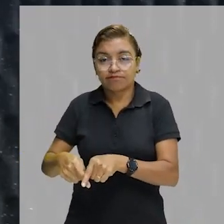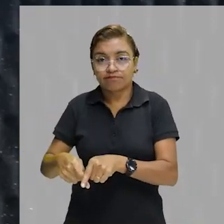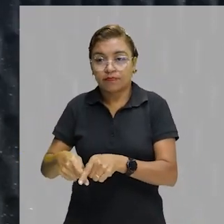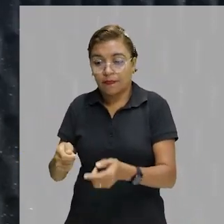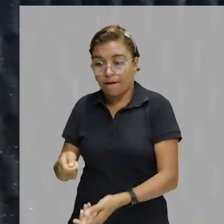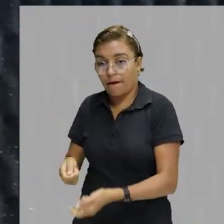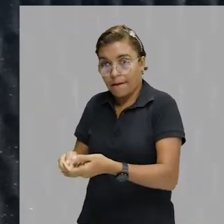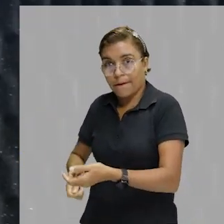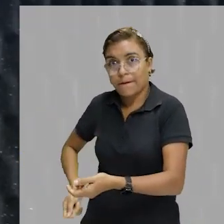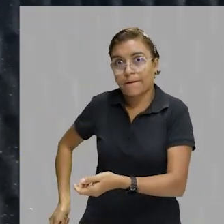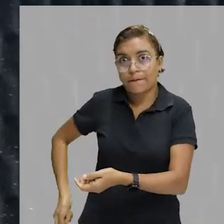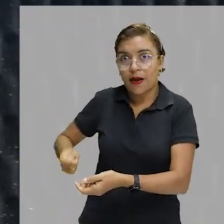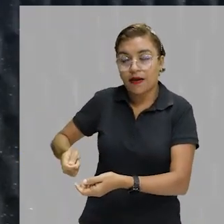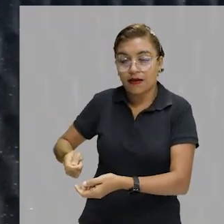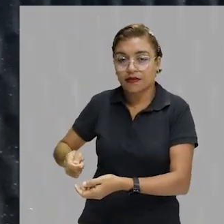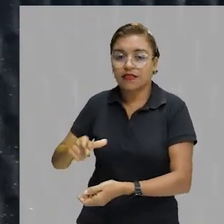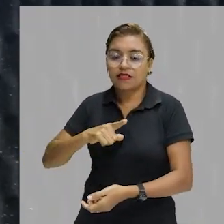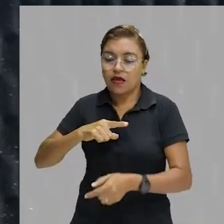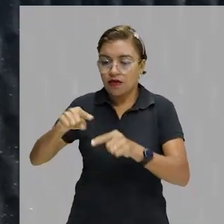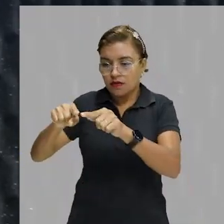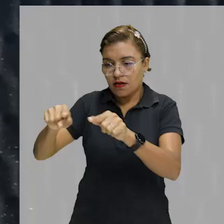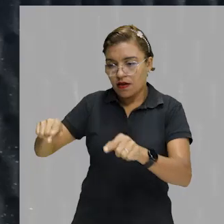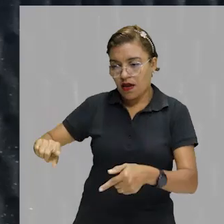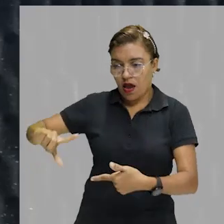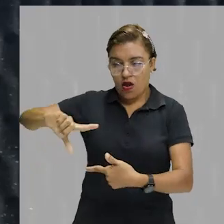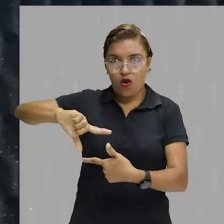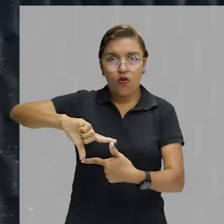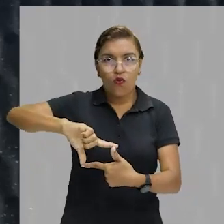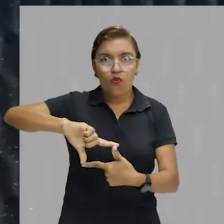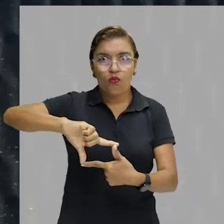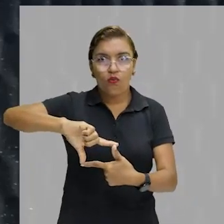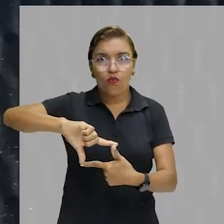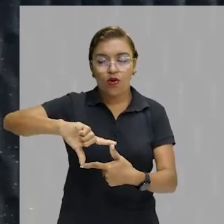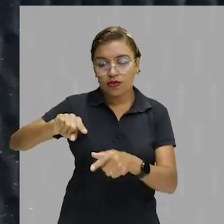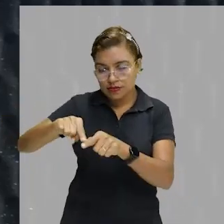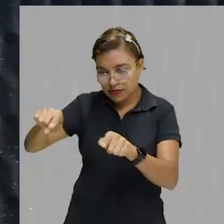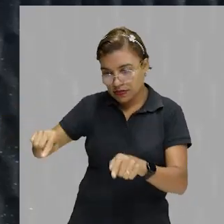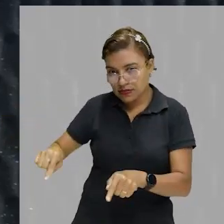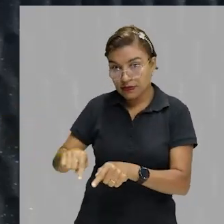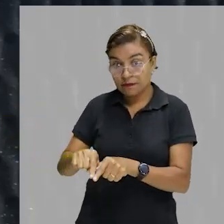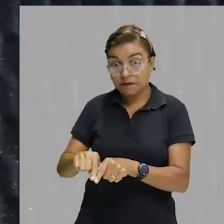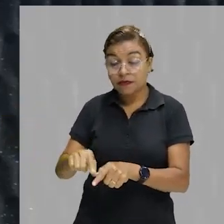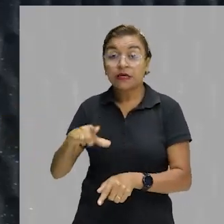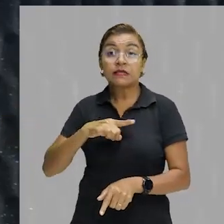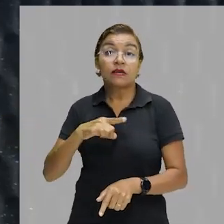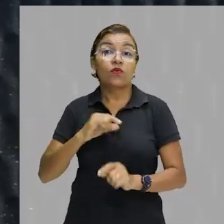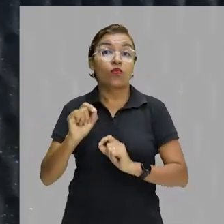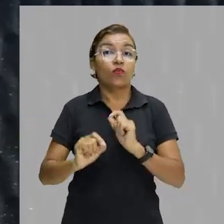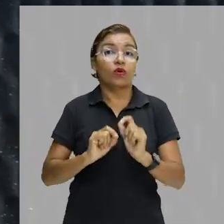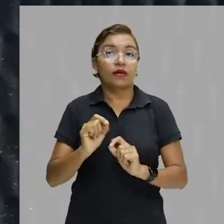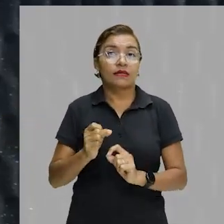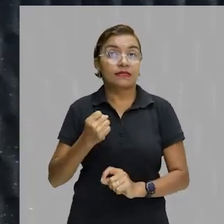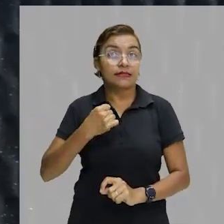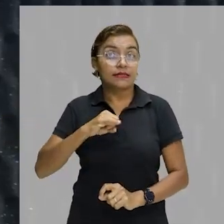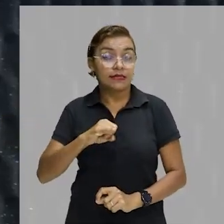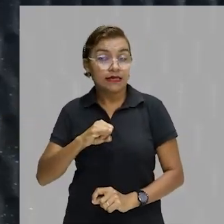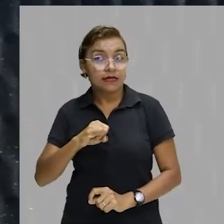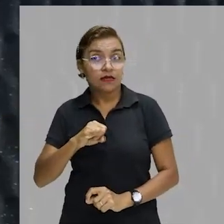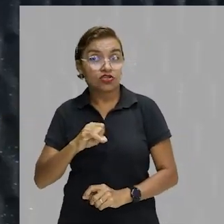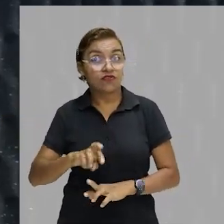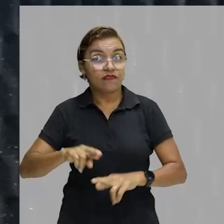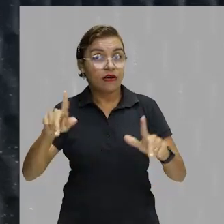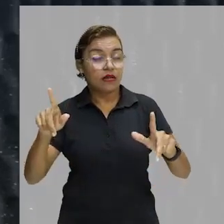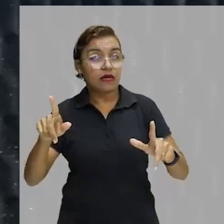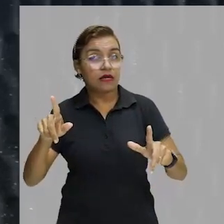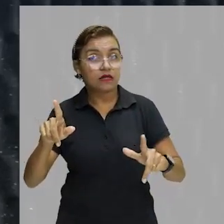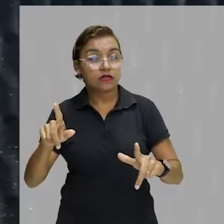quadrado, que é um retângulo, né? Tem que ser realizado dentro desse quadrado. Se não for, o saque ele não é